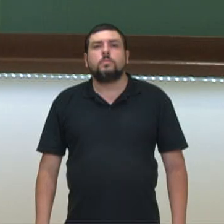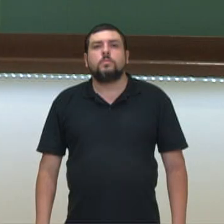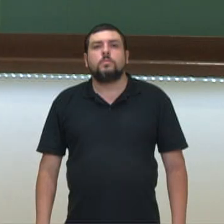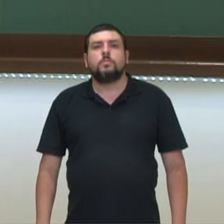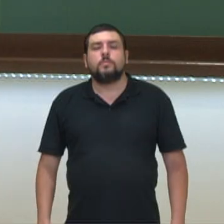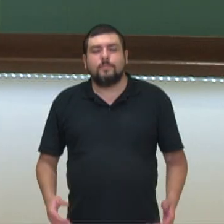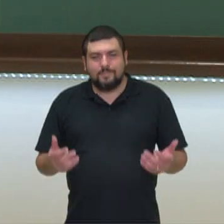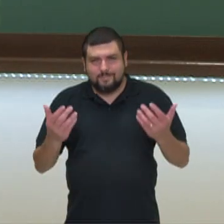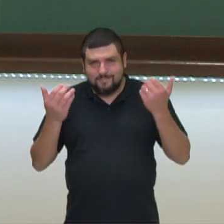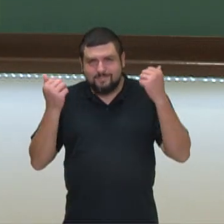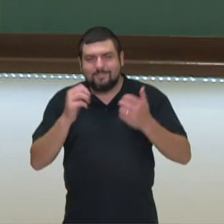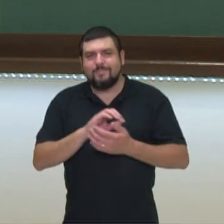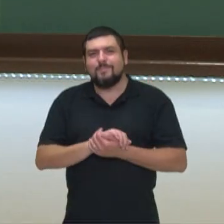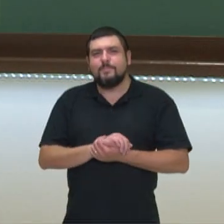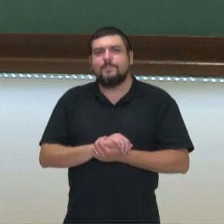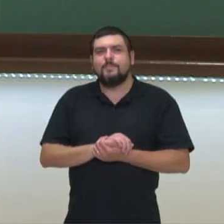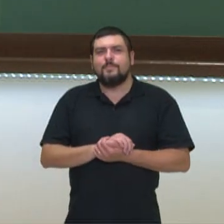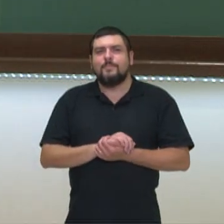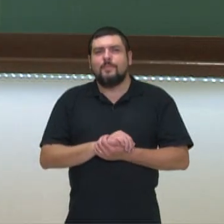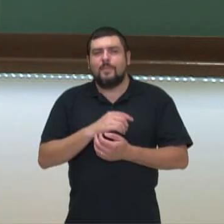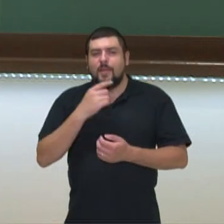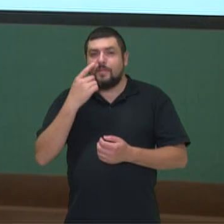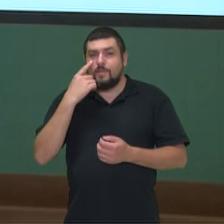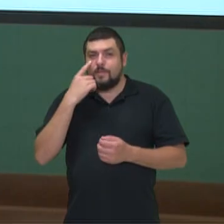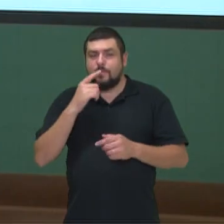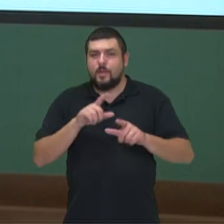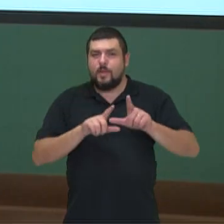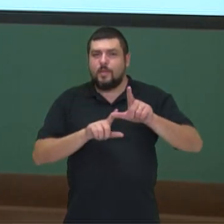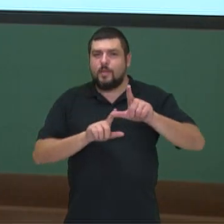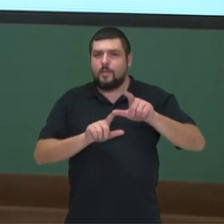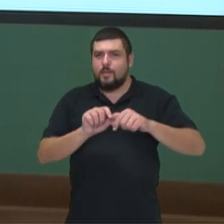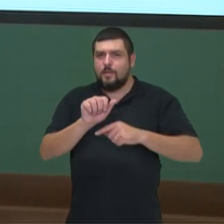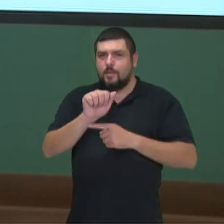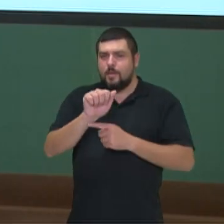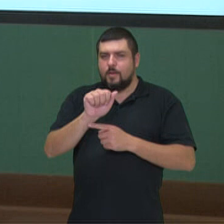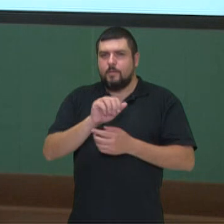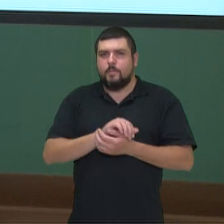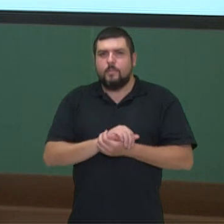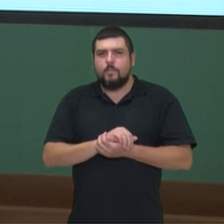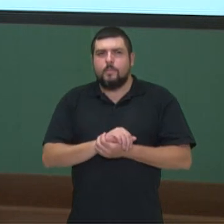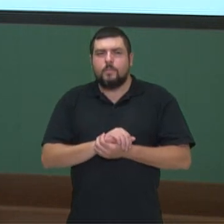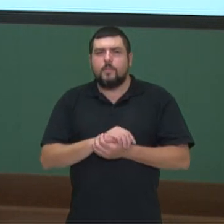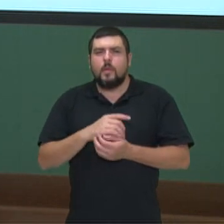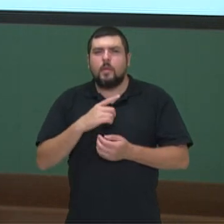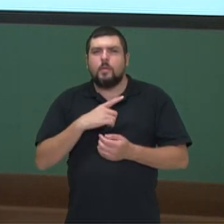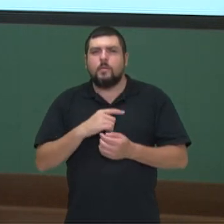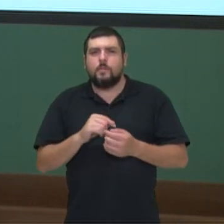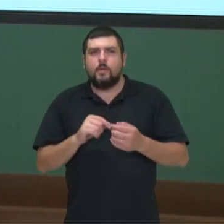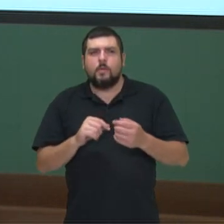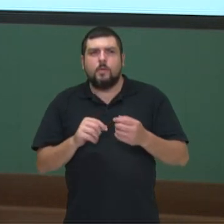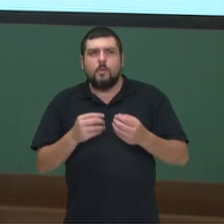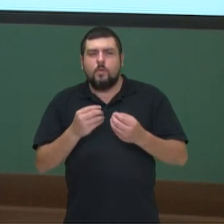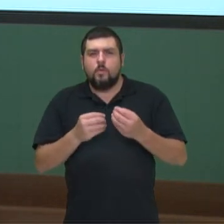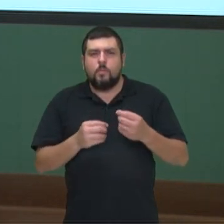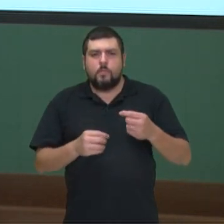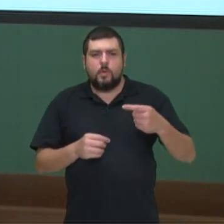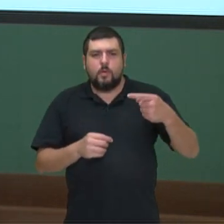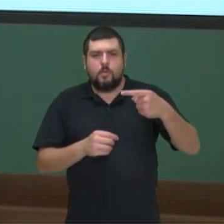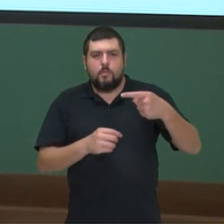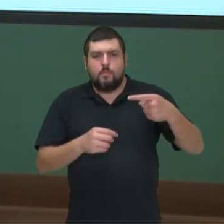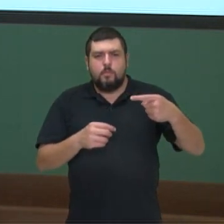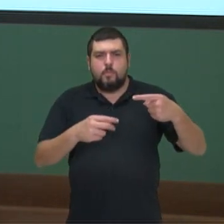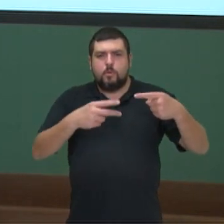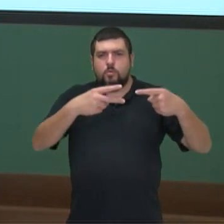Vamos lá? Então veja, na letra A nós temos aqui uma base negativa, menos 2, elevada a um